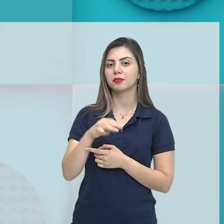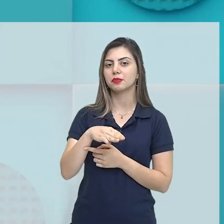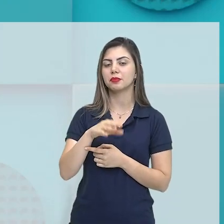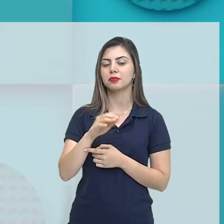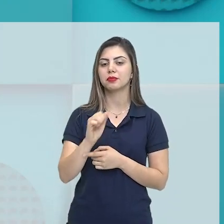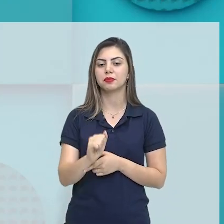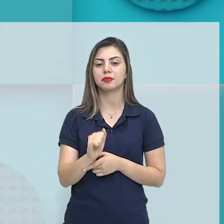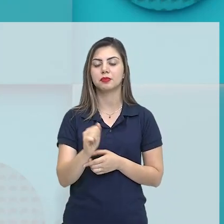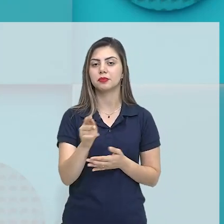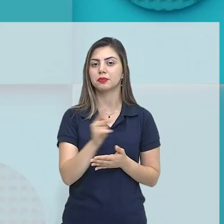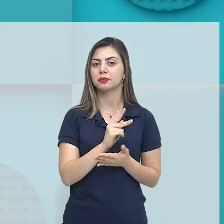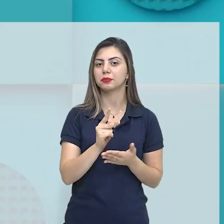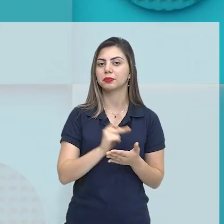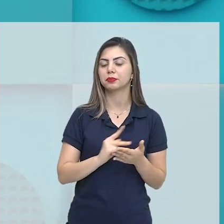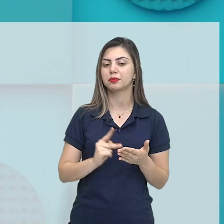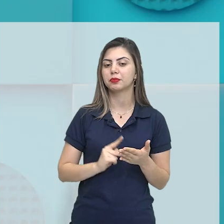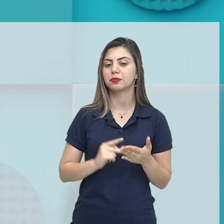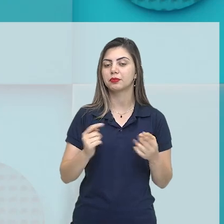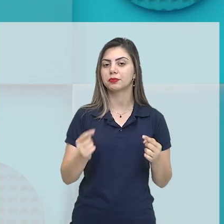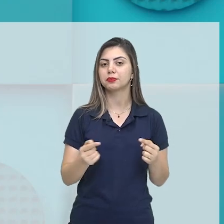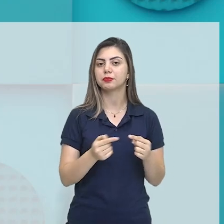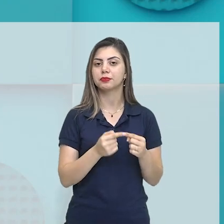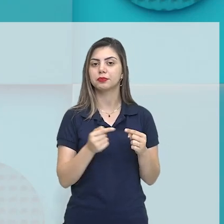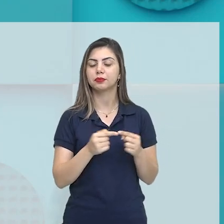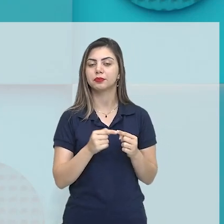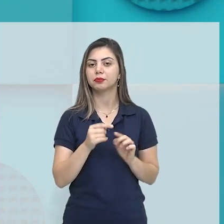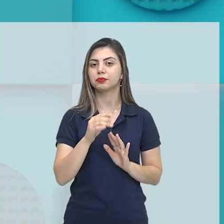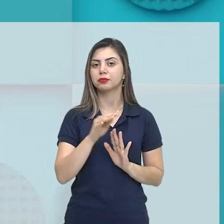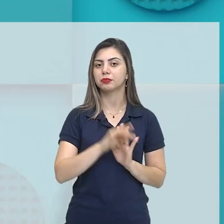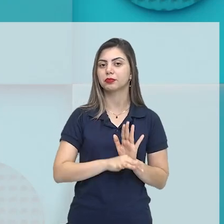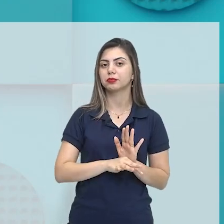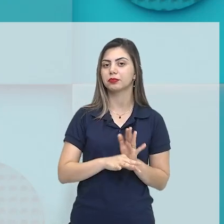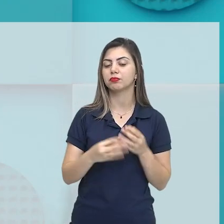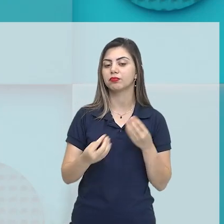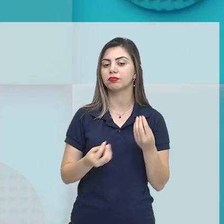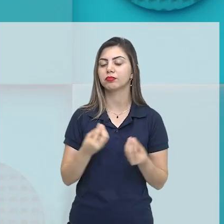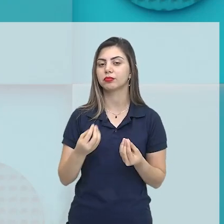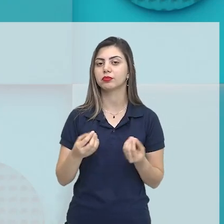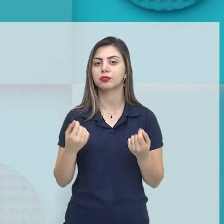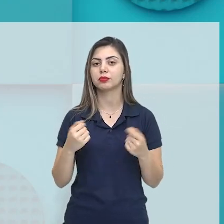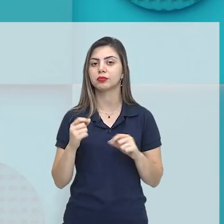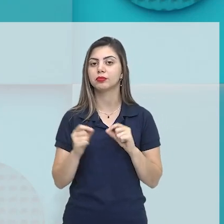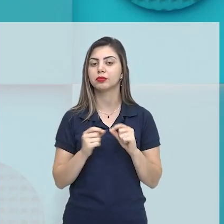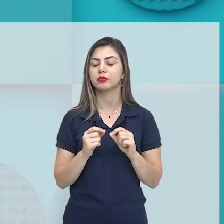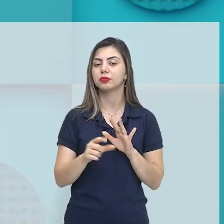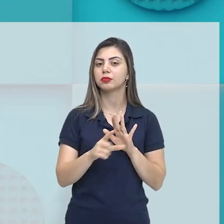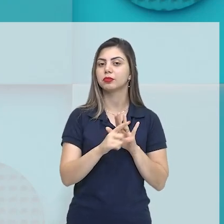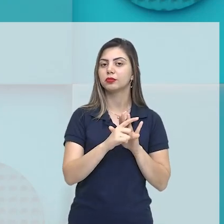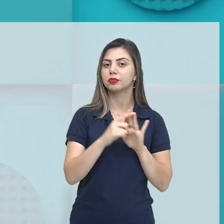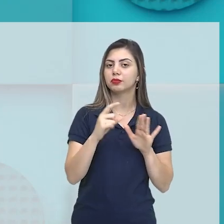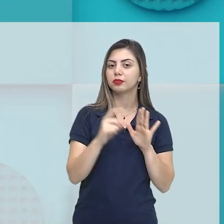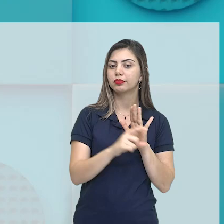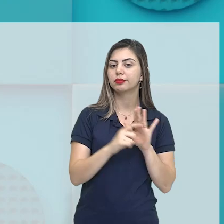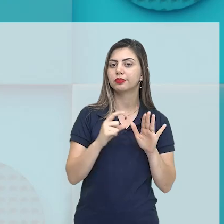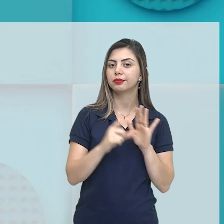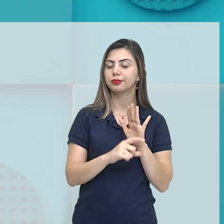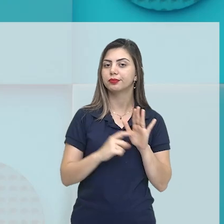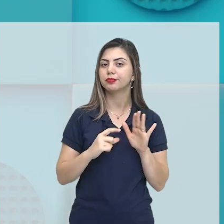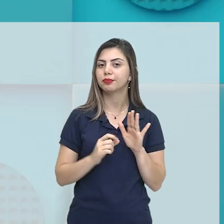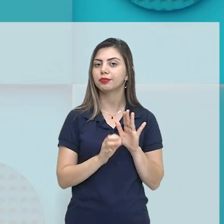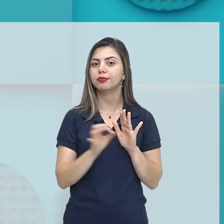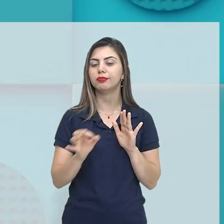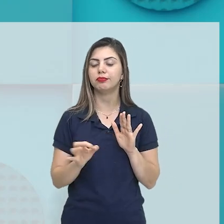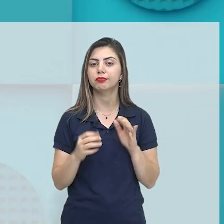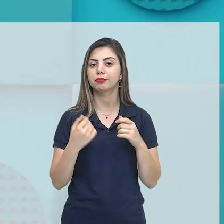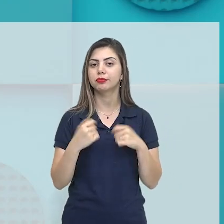ele ser enquadrado nesse tipo de texto, ele precisa ser escrito em versos, ele precisa